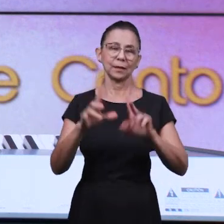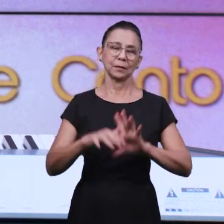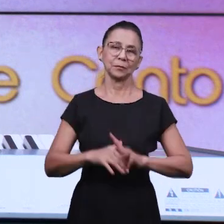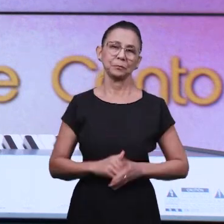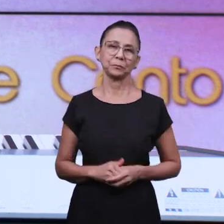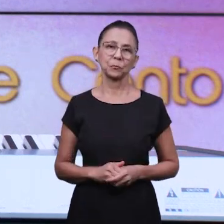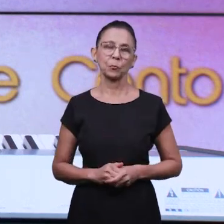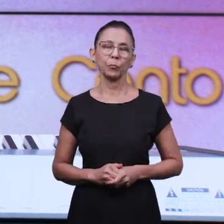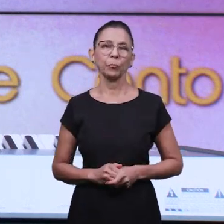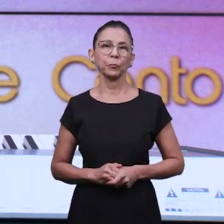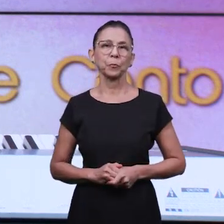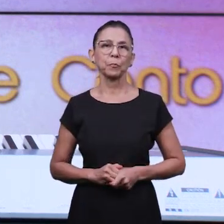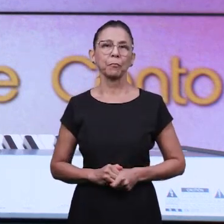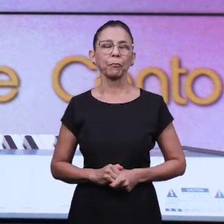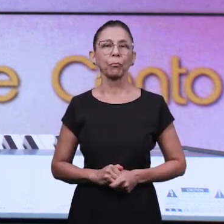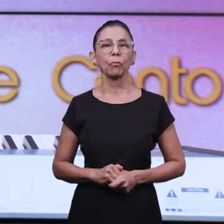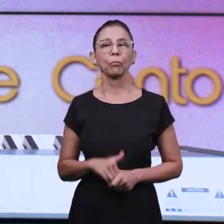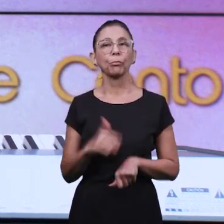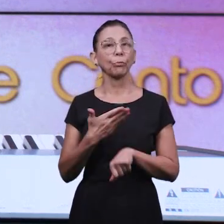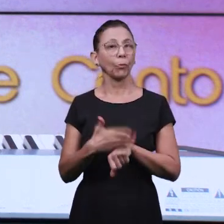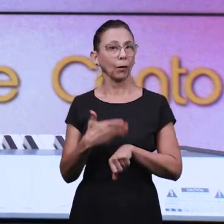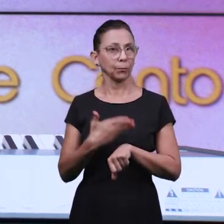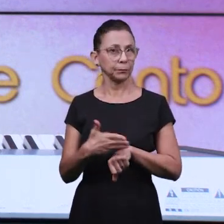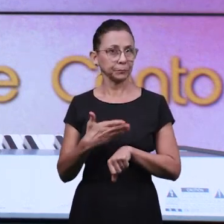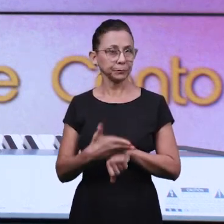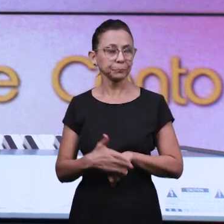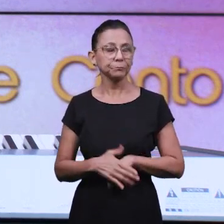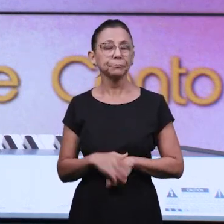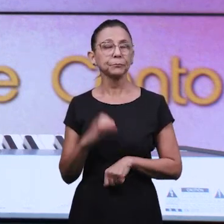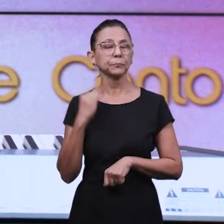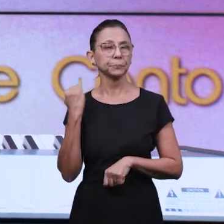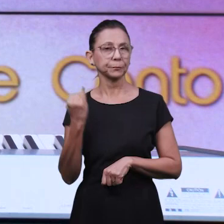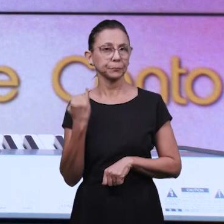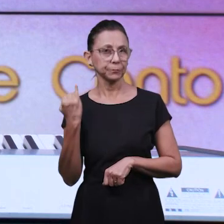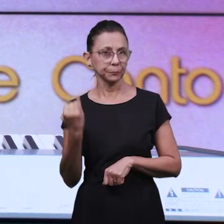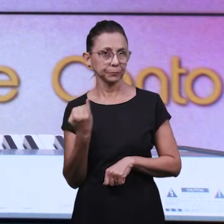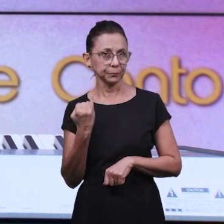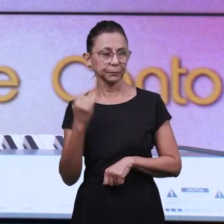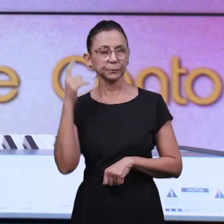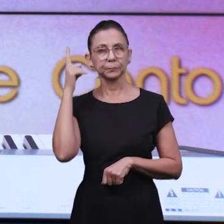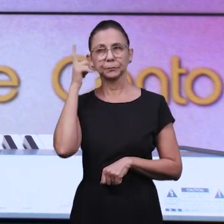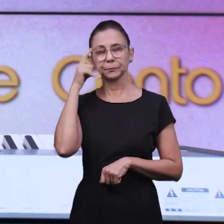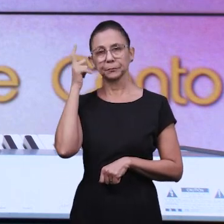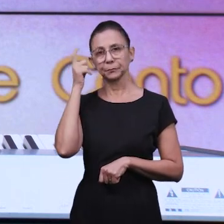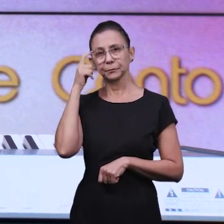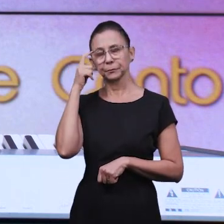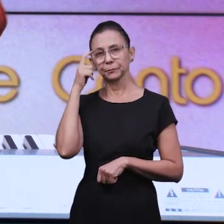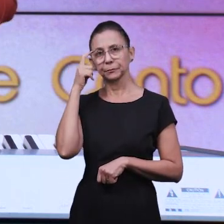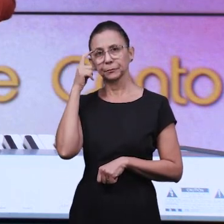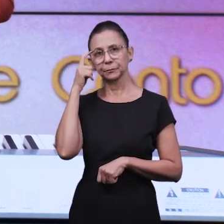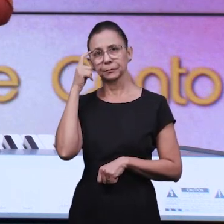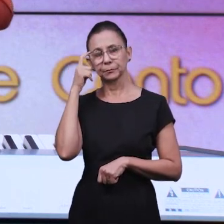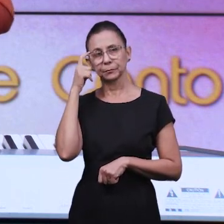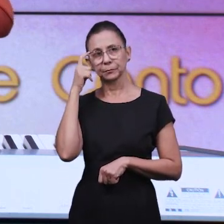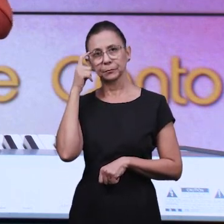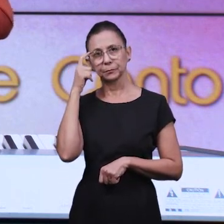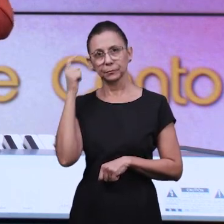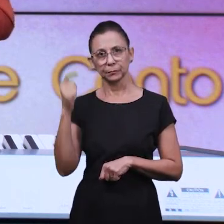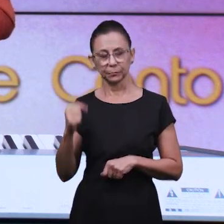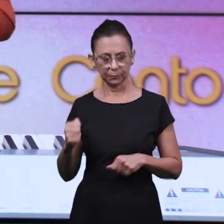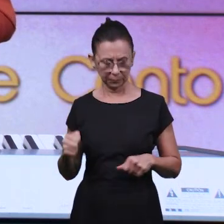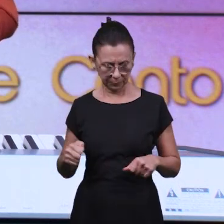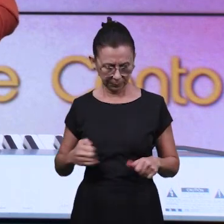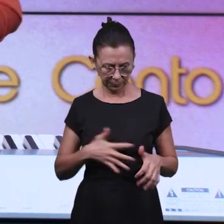Ok. Esse exercício é importante pensarmos nele com a atividade